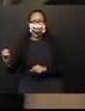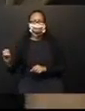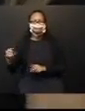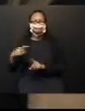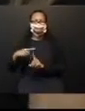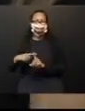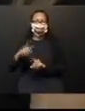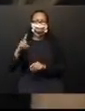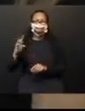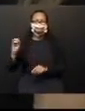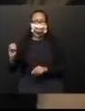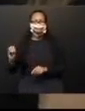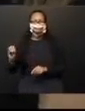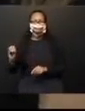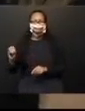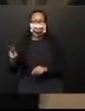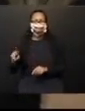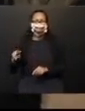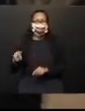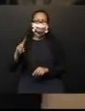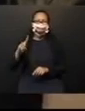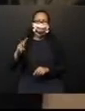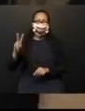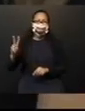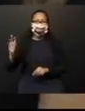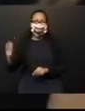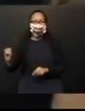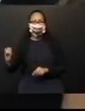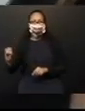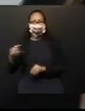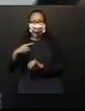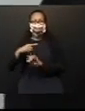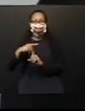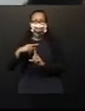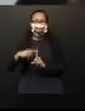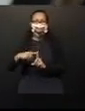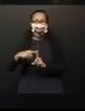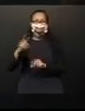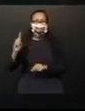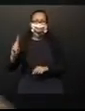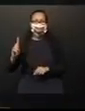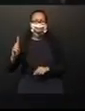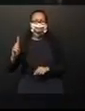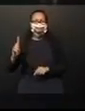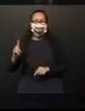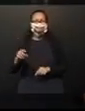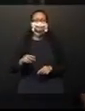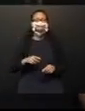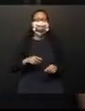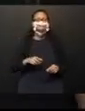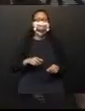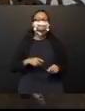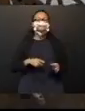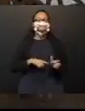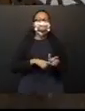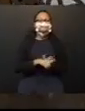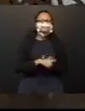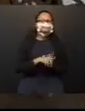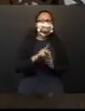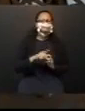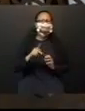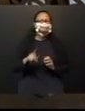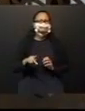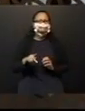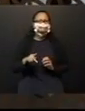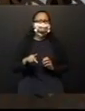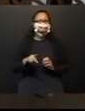10. Deu 120 mais 1. Professora, ainda não pode ficar